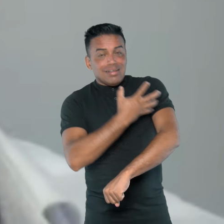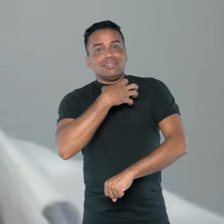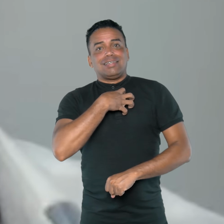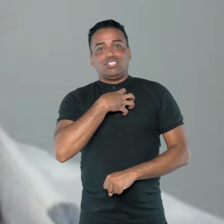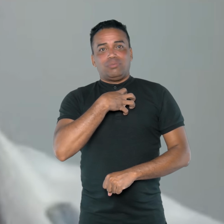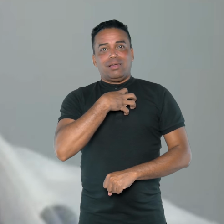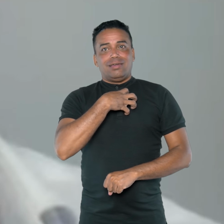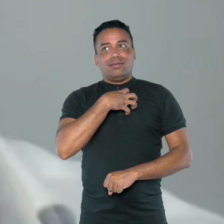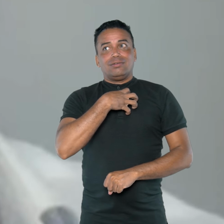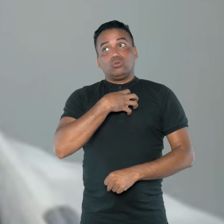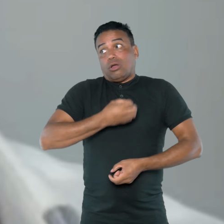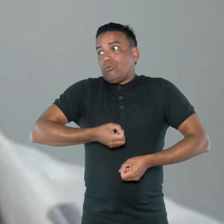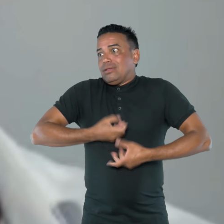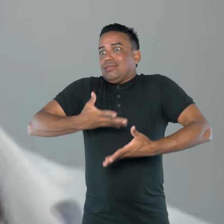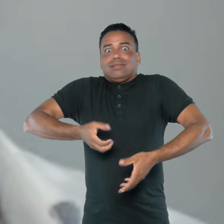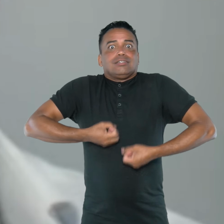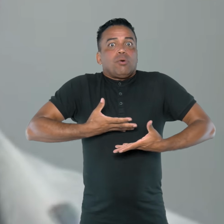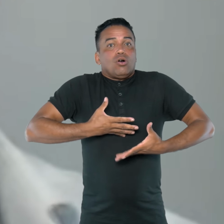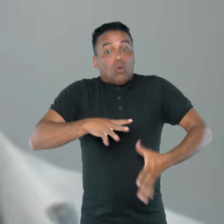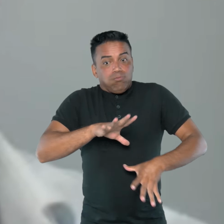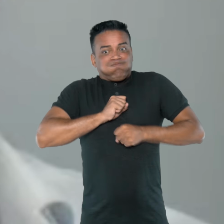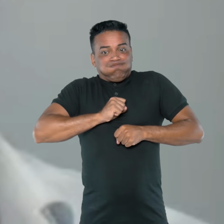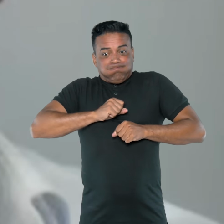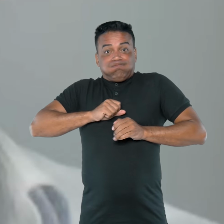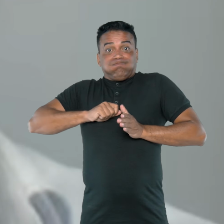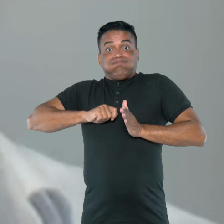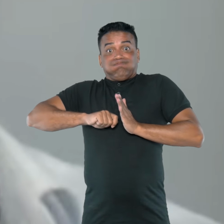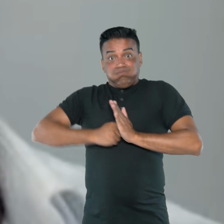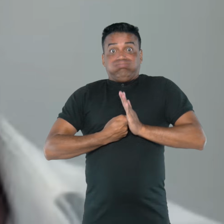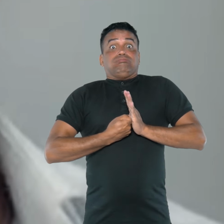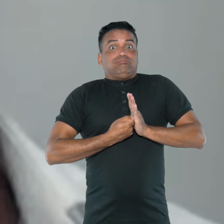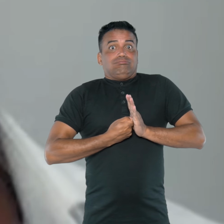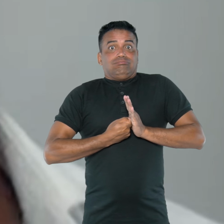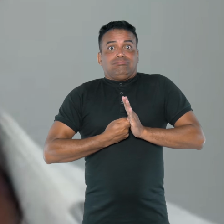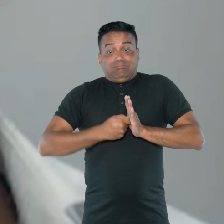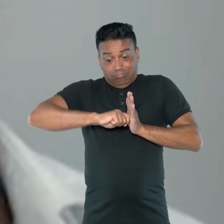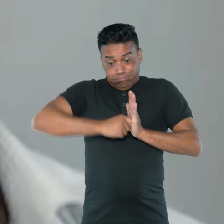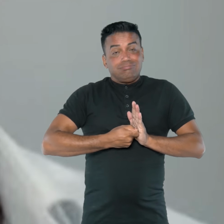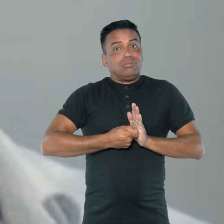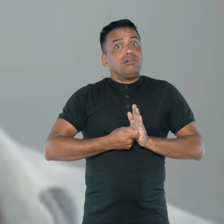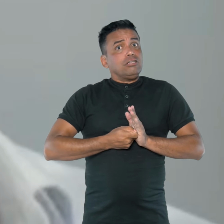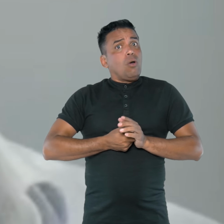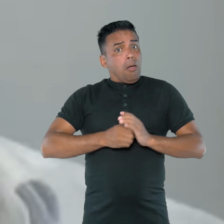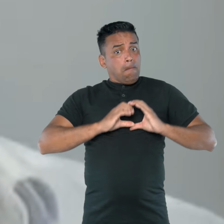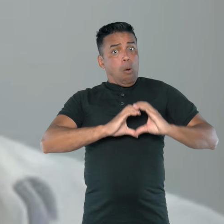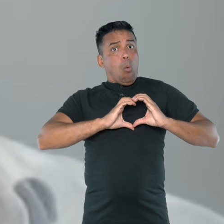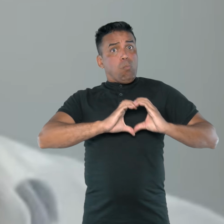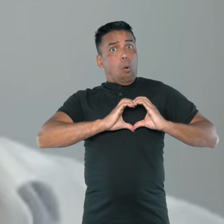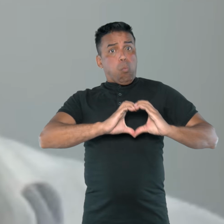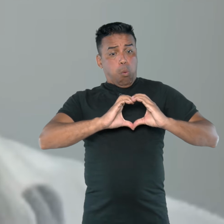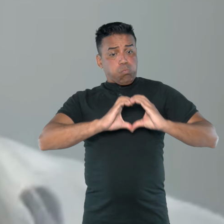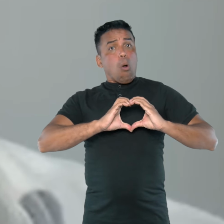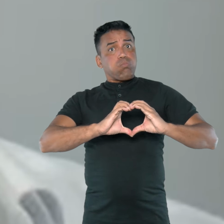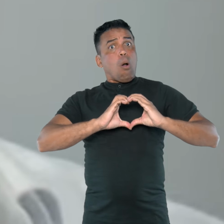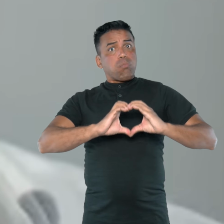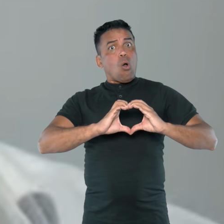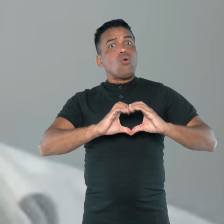aquilo que transborda quanto aquilo que fica represado, ele é tão pulsante, entendeu? E ele é